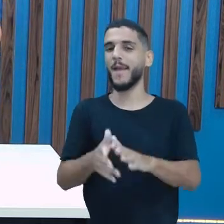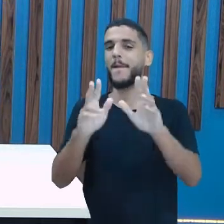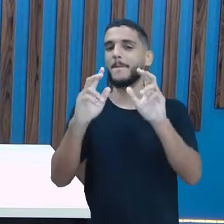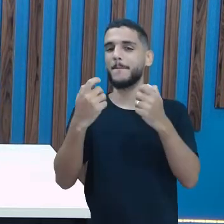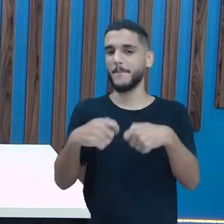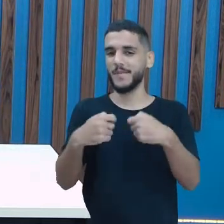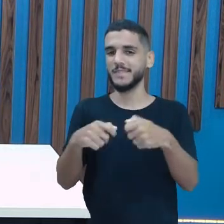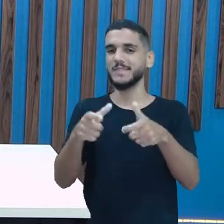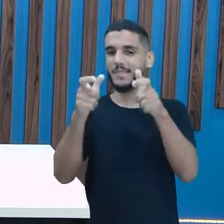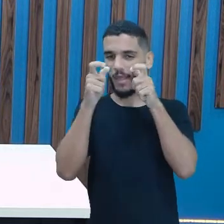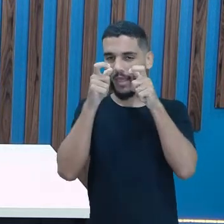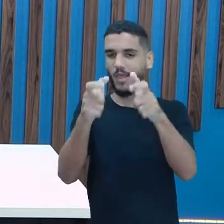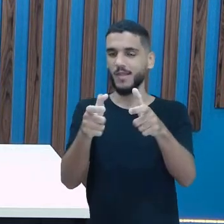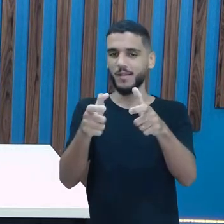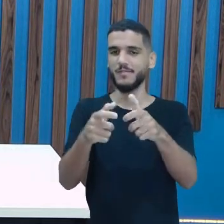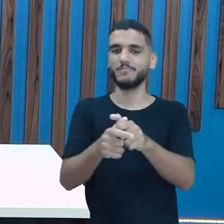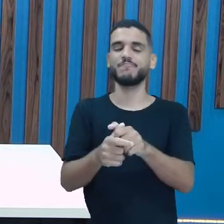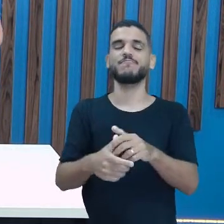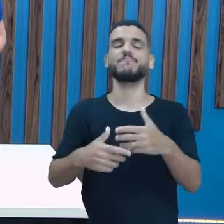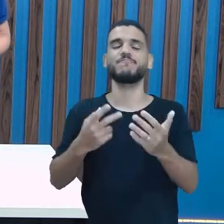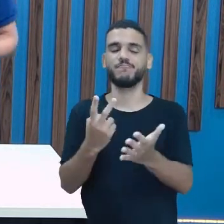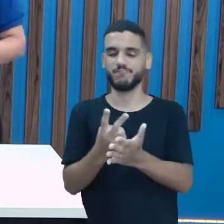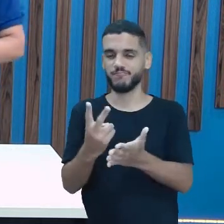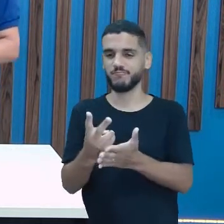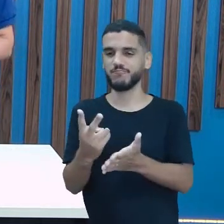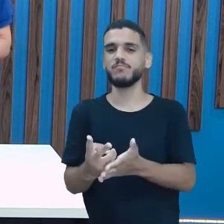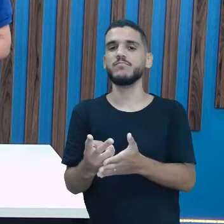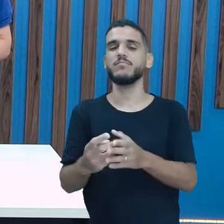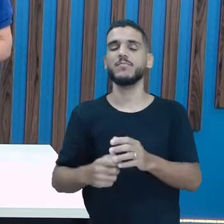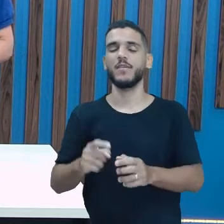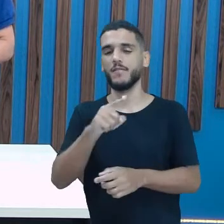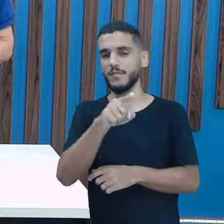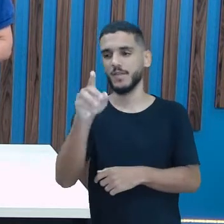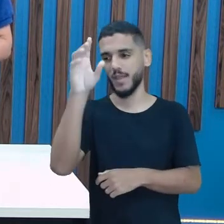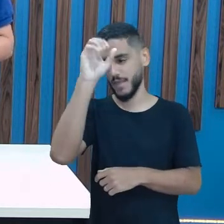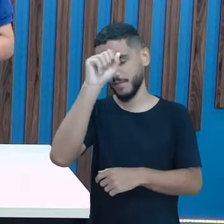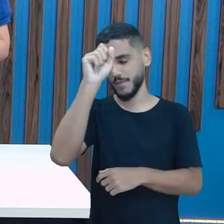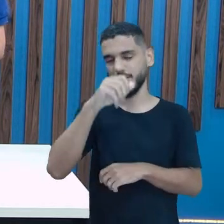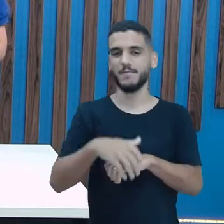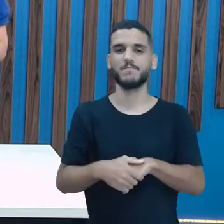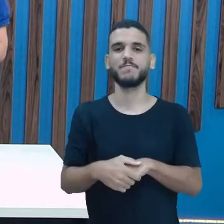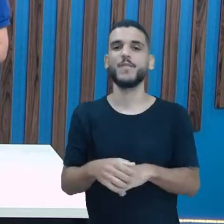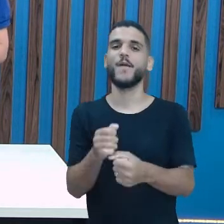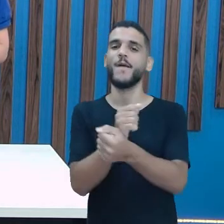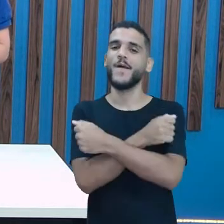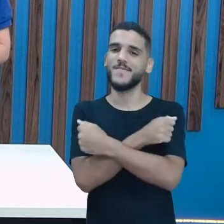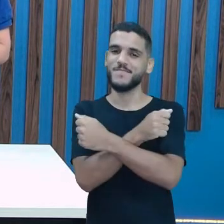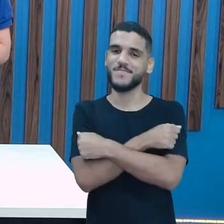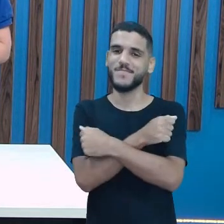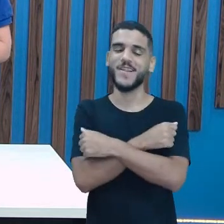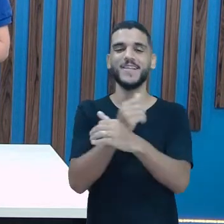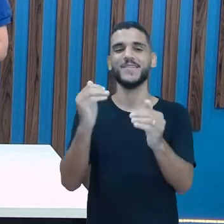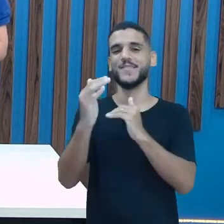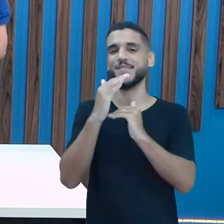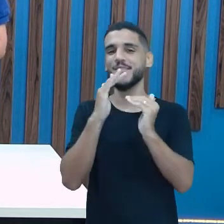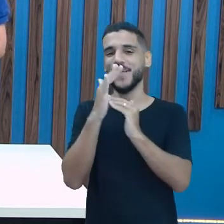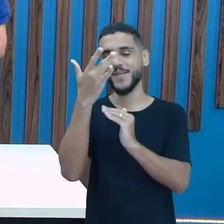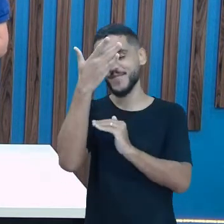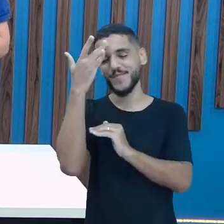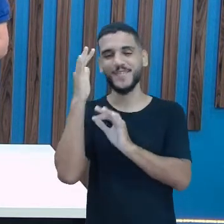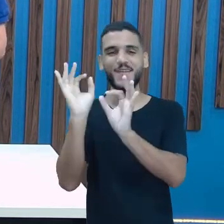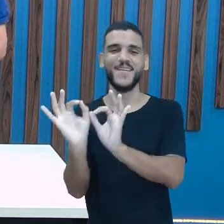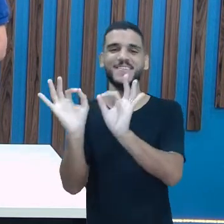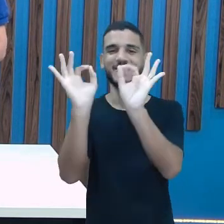aí ligadinhos, atentos à aula para você aprender sobre isso. Quero mandar um abraço aqui para todos que nos